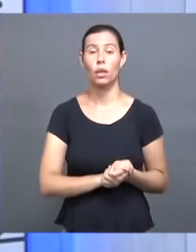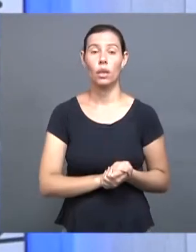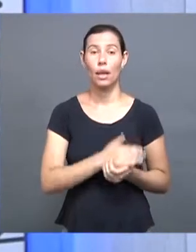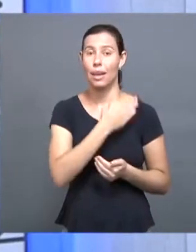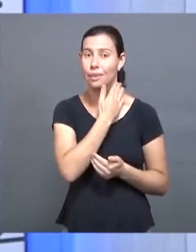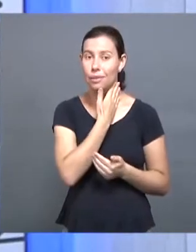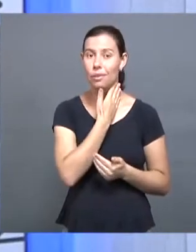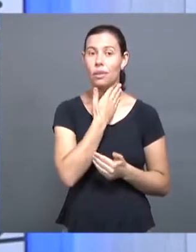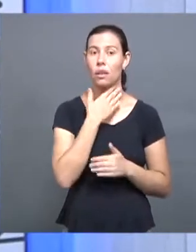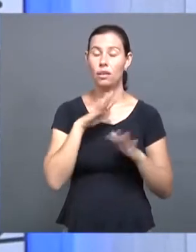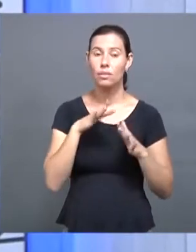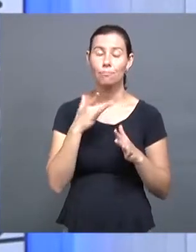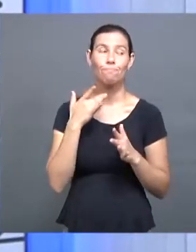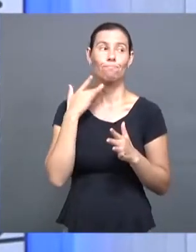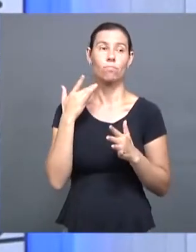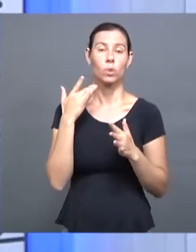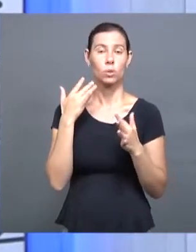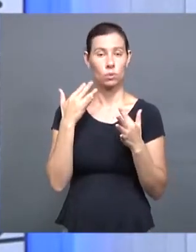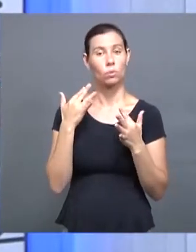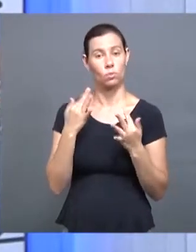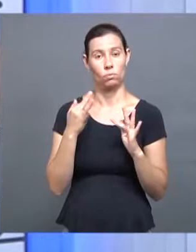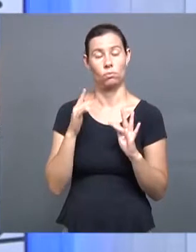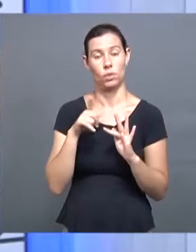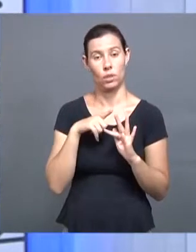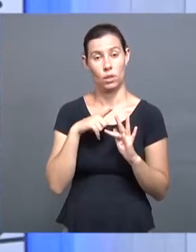extremamente sensível e que aumenta,